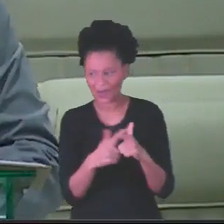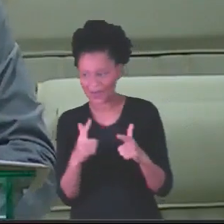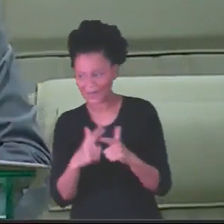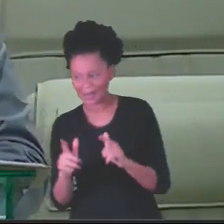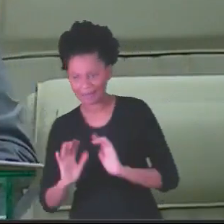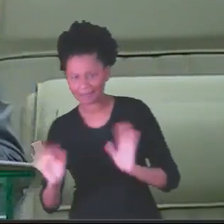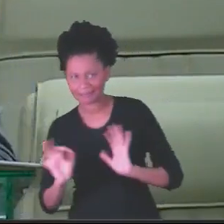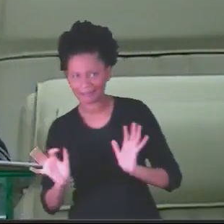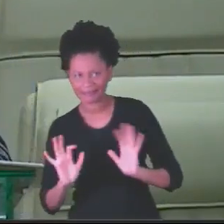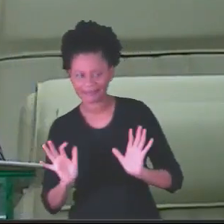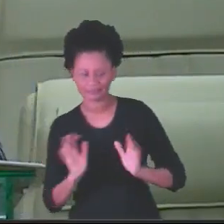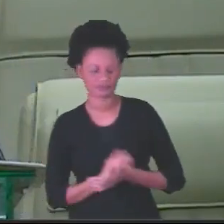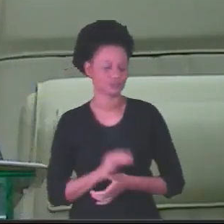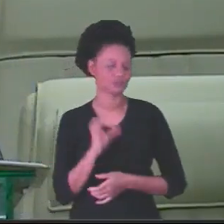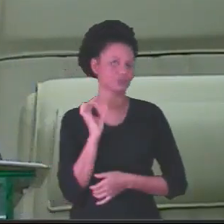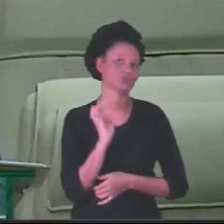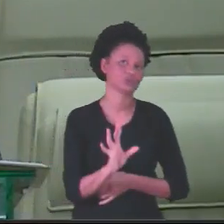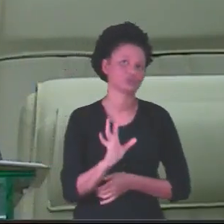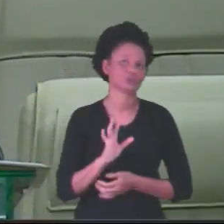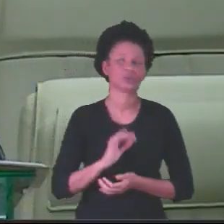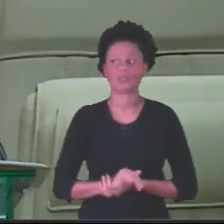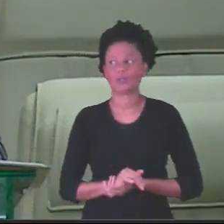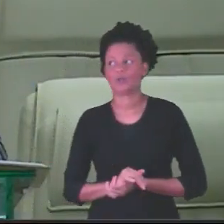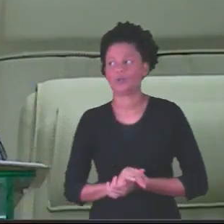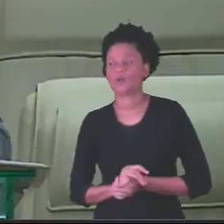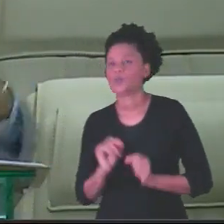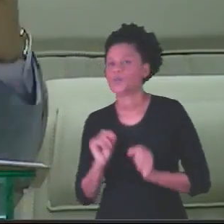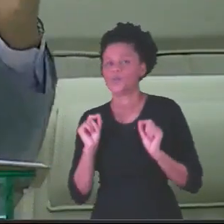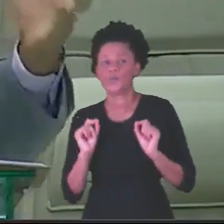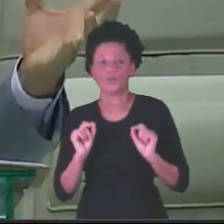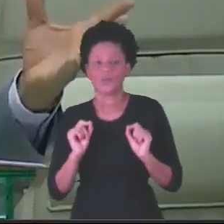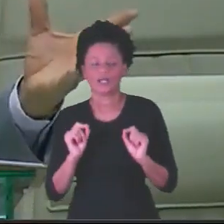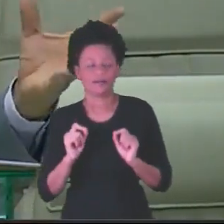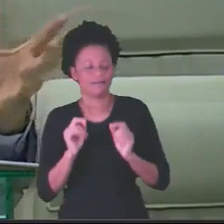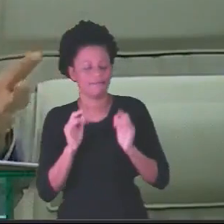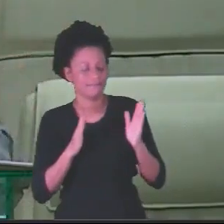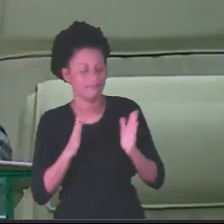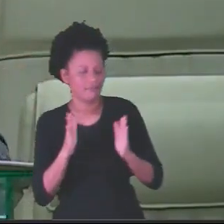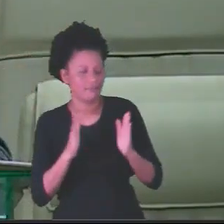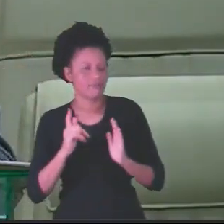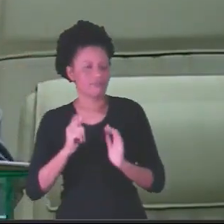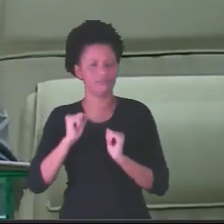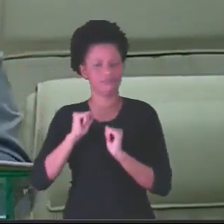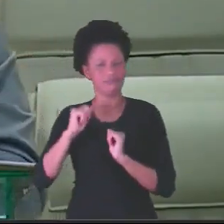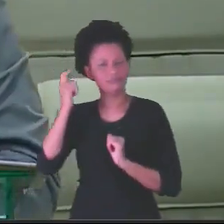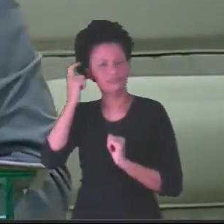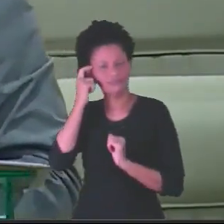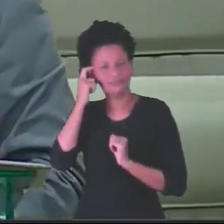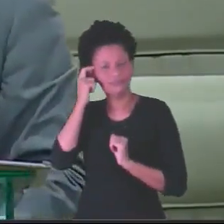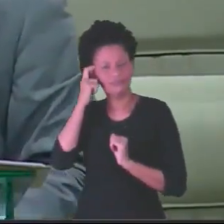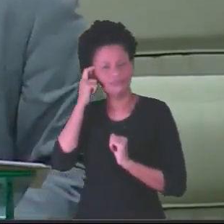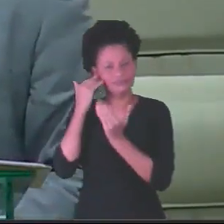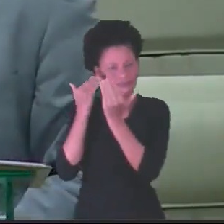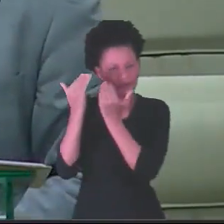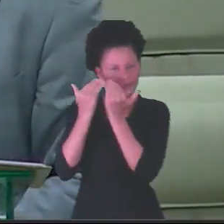e esta para isso não é somente um momento o psicológico ou emocional